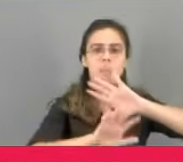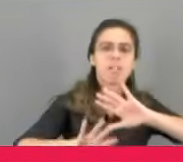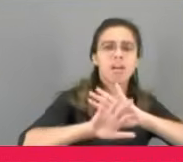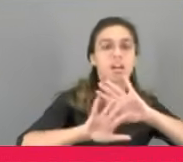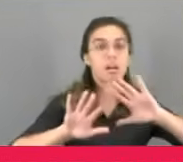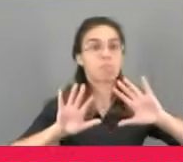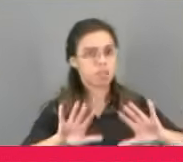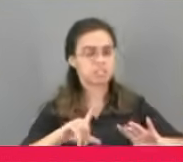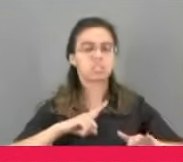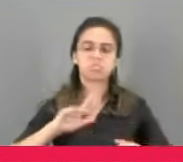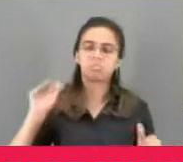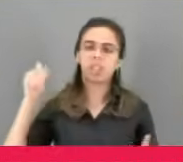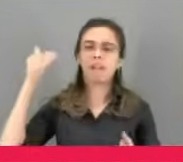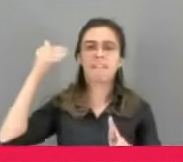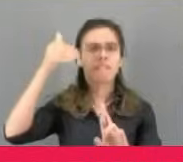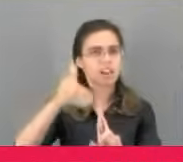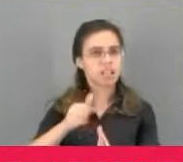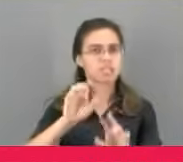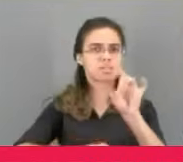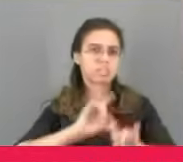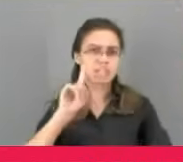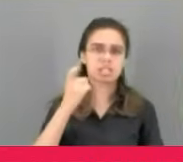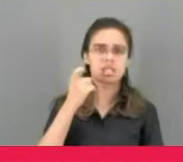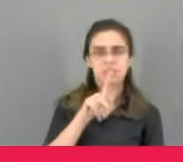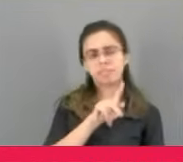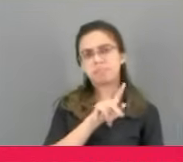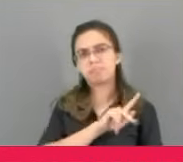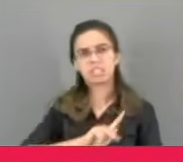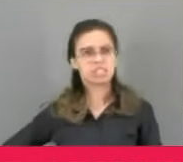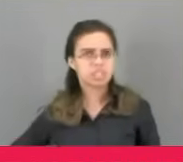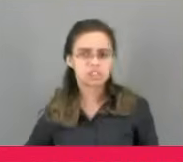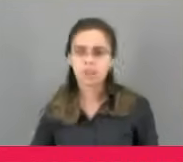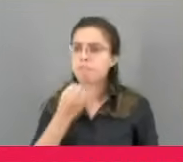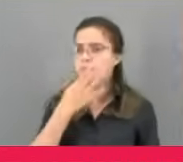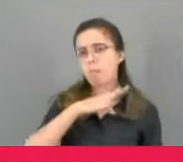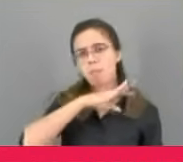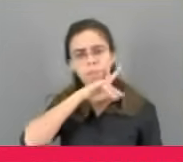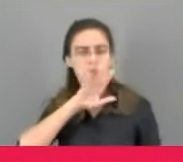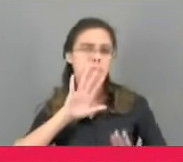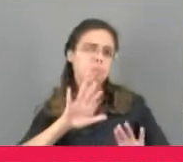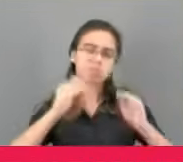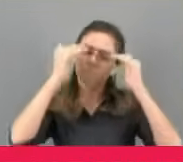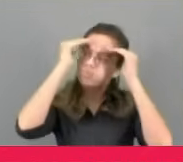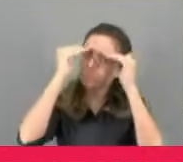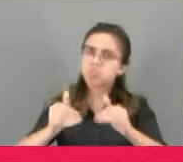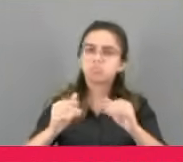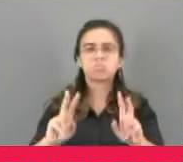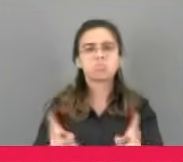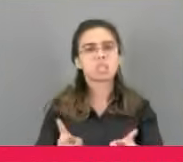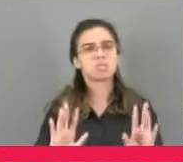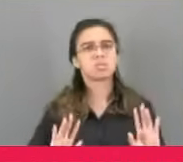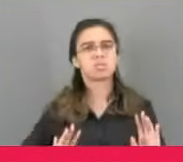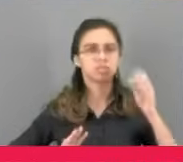aos ex-presidentes, independente de quem que seja, se foi um bom ou mau presidente, eles têm esse respeito. Coisa que aí... E a Suprema Corte está